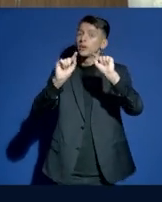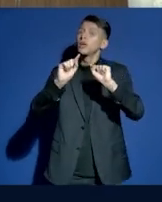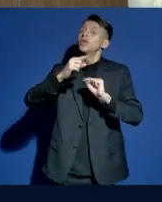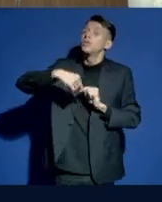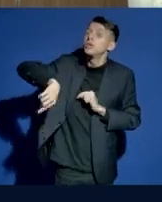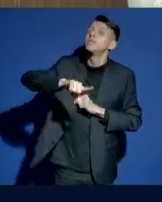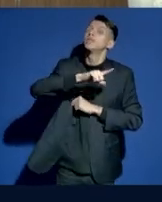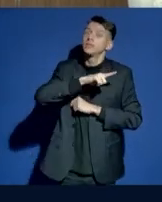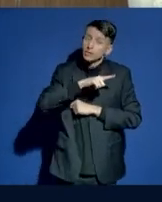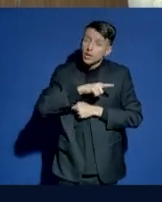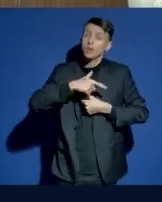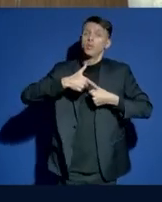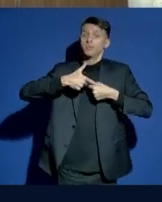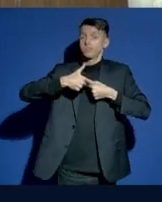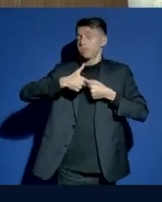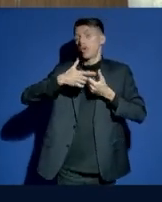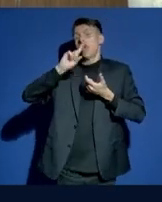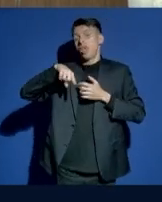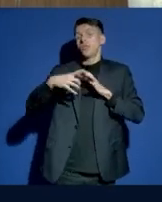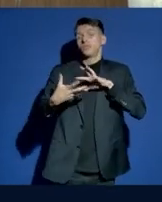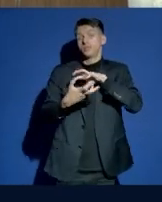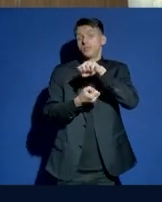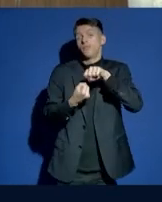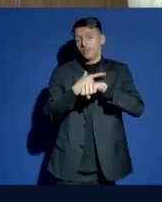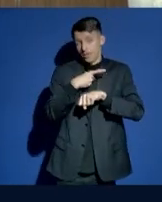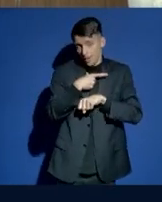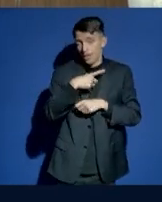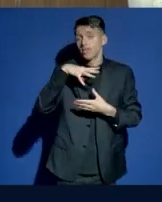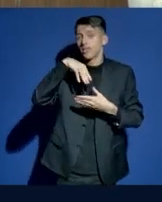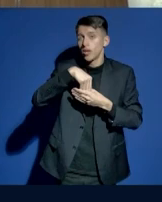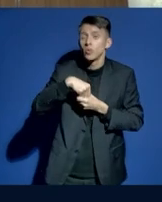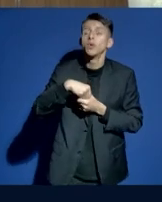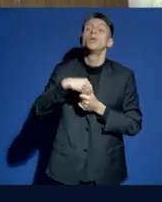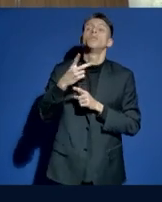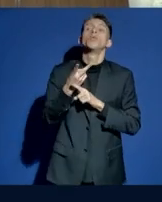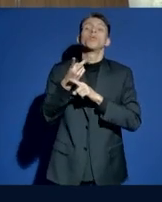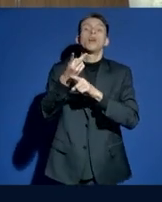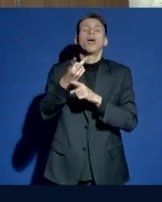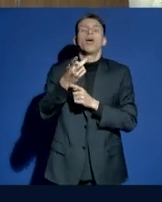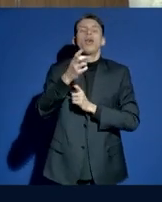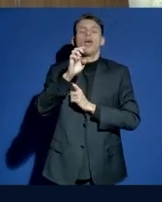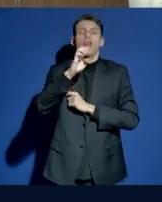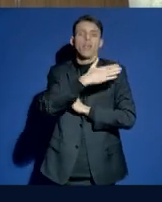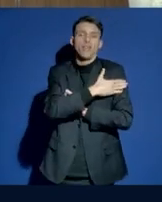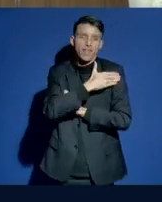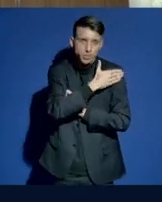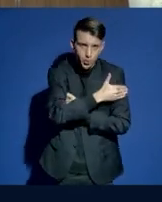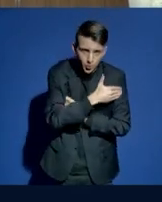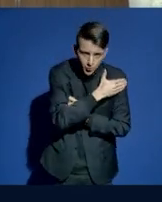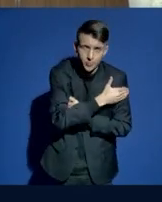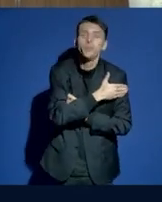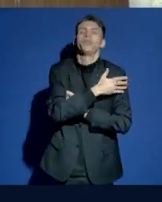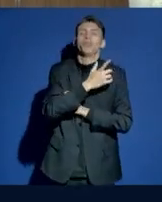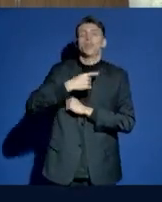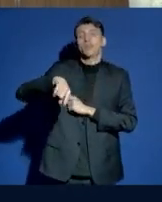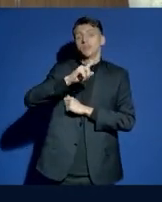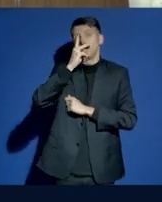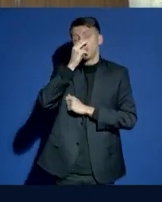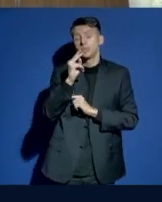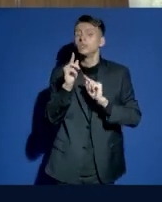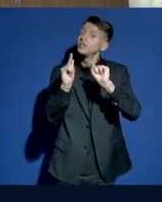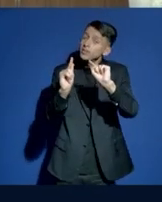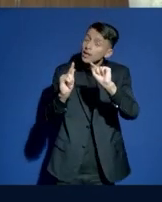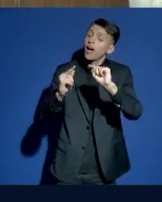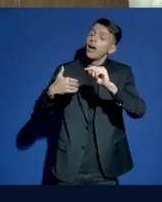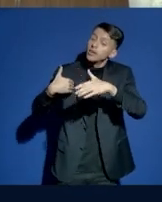tem um combustível hoje muito sustentável que o mundo procure deseja que se chama etanol então Eu ainda acho que talvez não